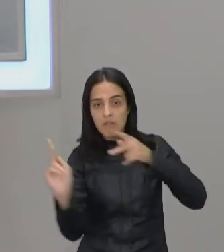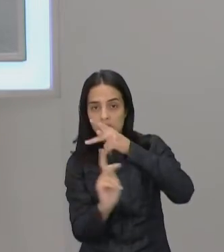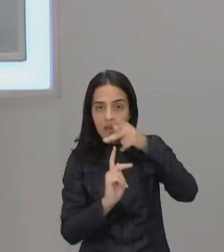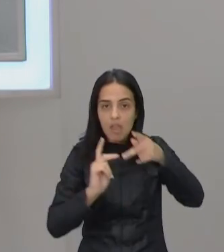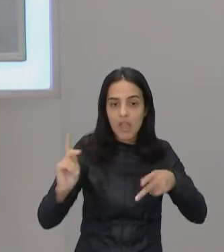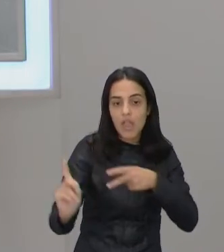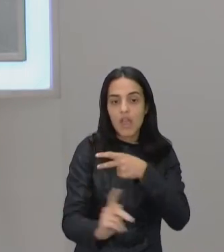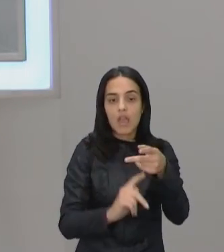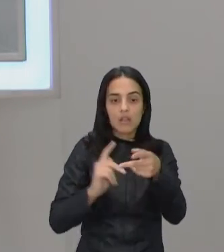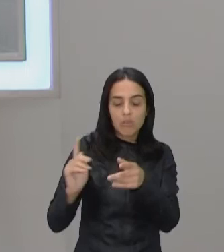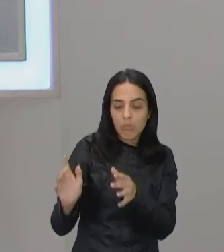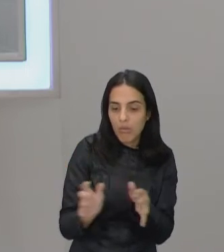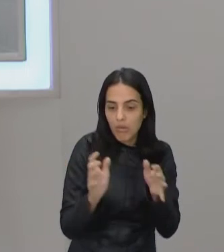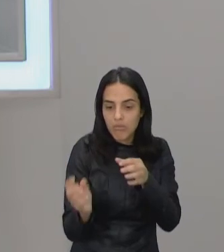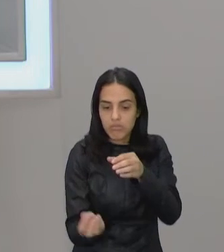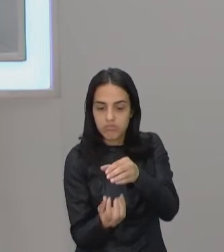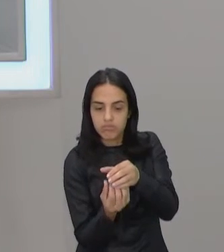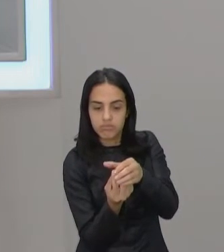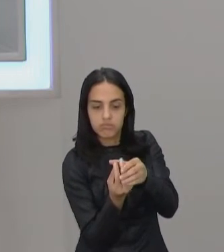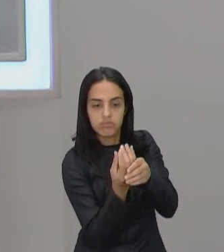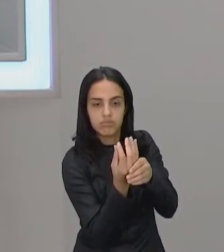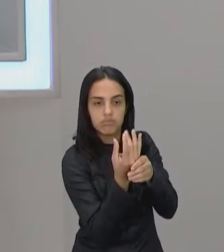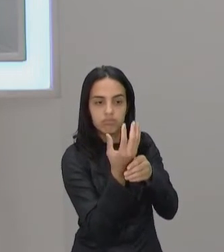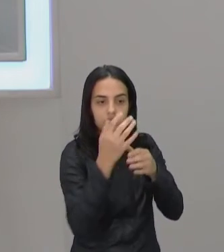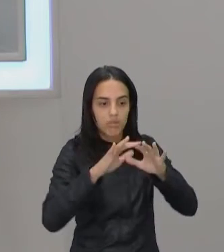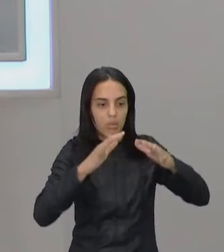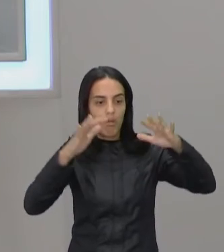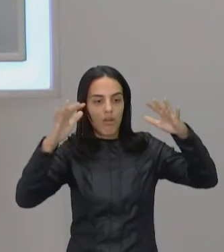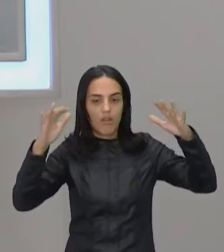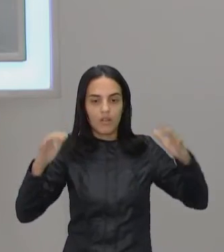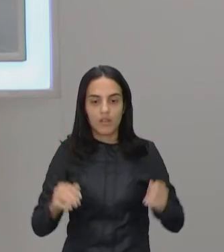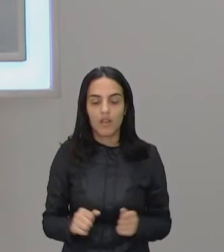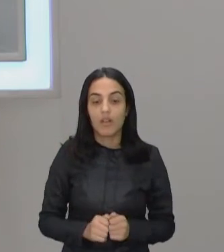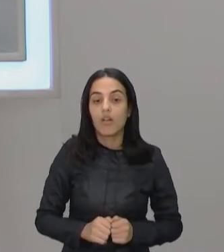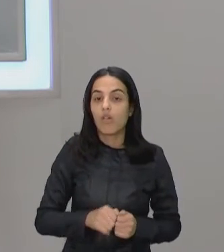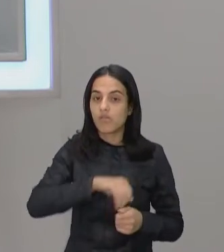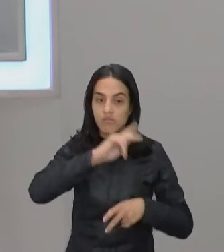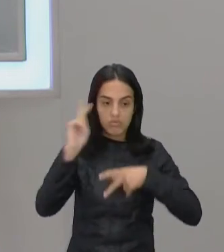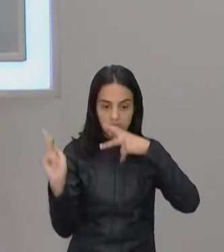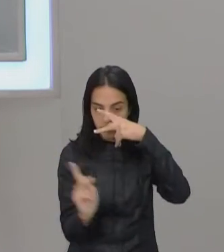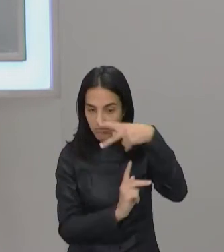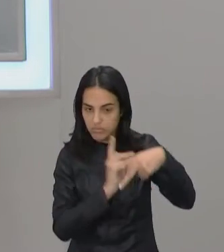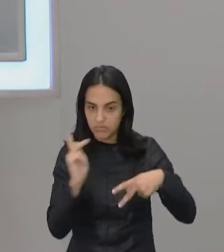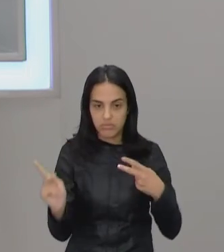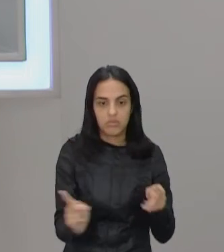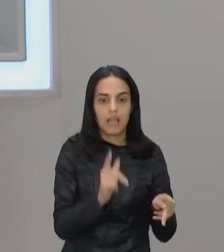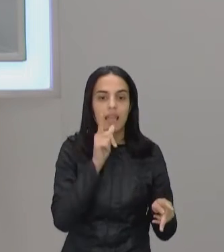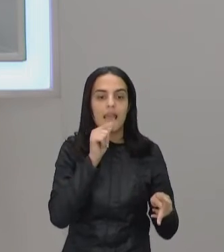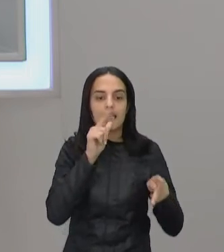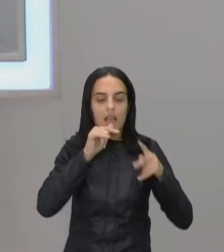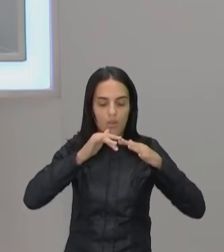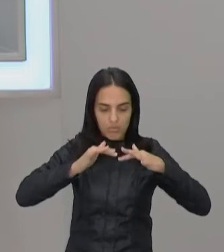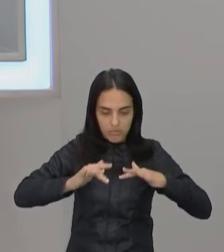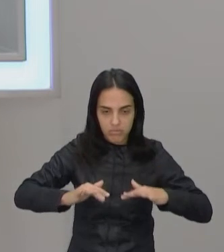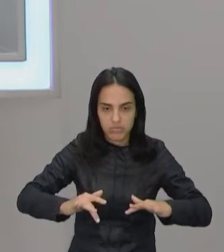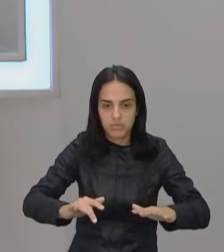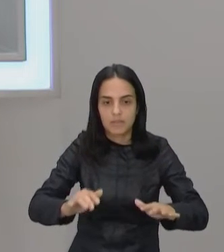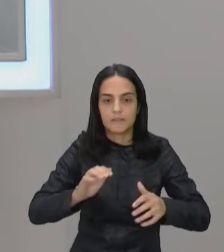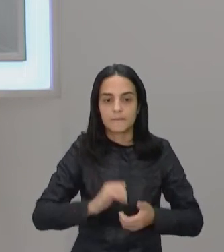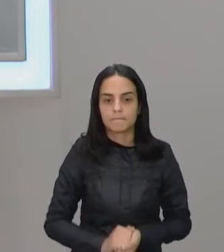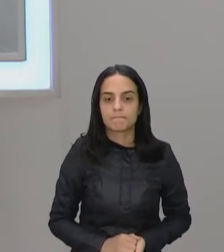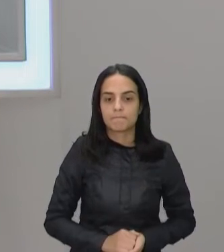de processos vulcânicos, né, de erosão causada por ventos e pela ação das águas pluviais, né, que são aquelas